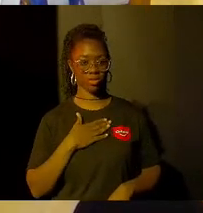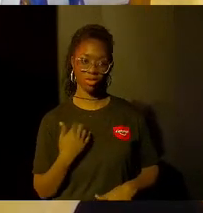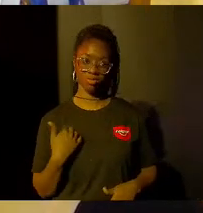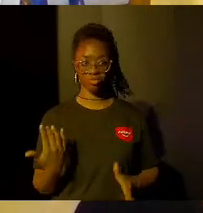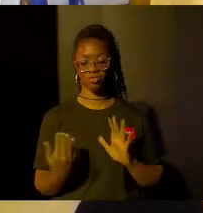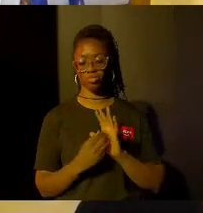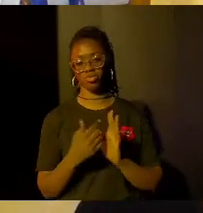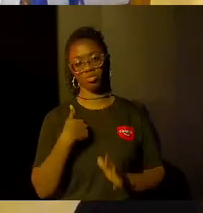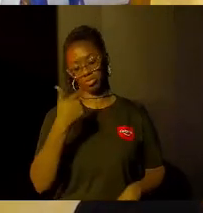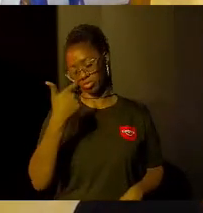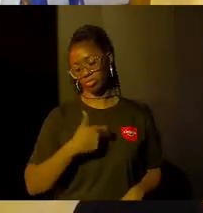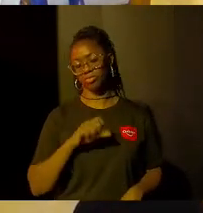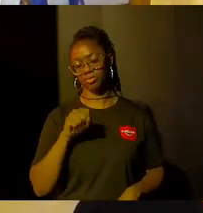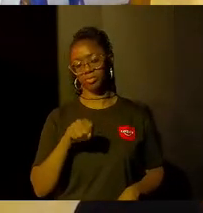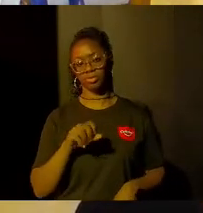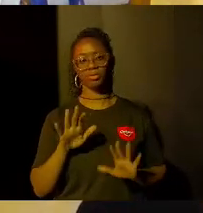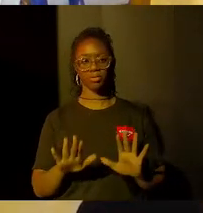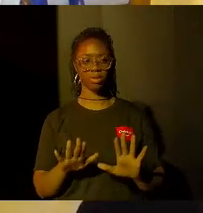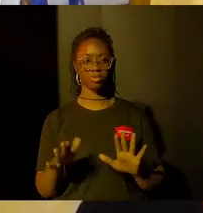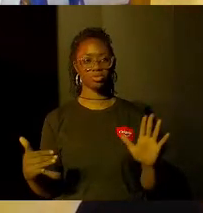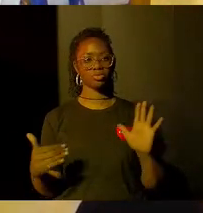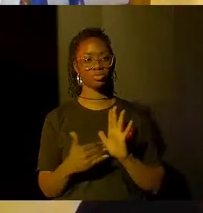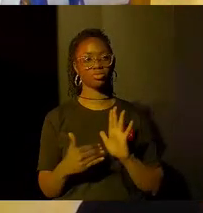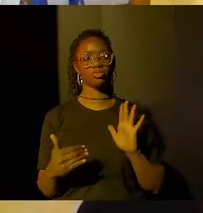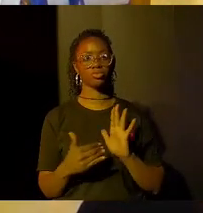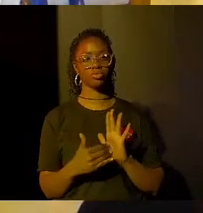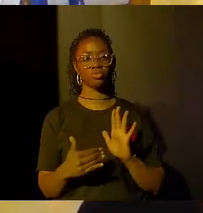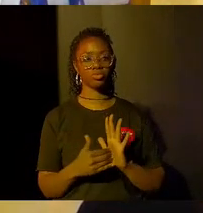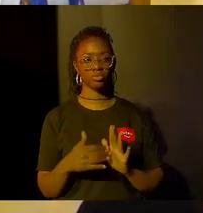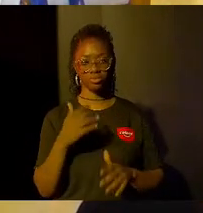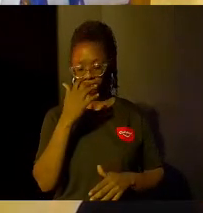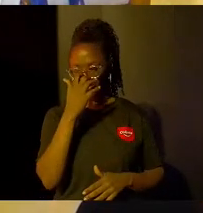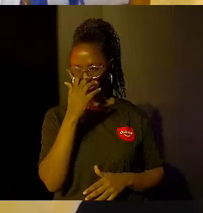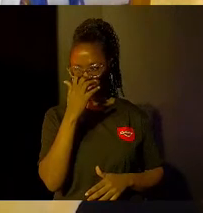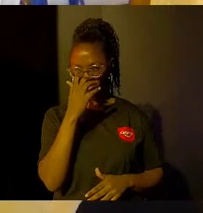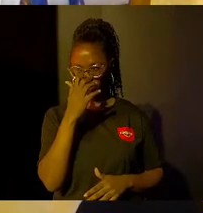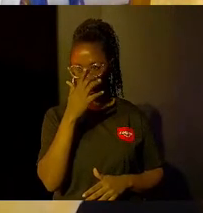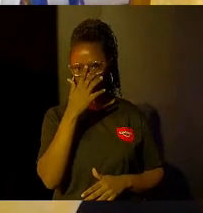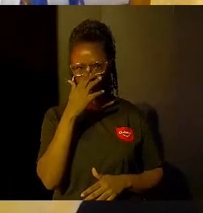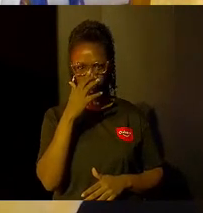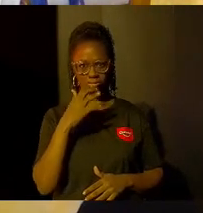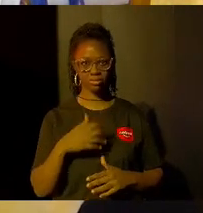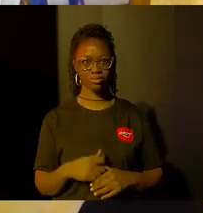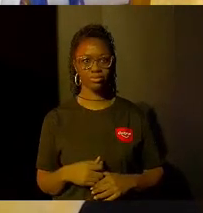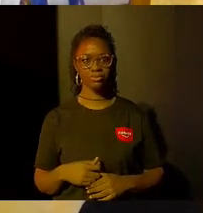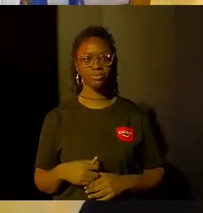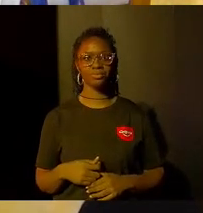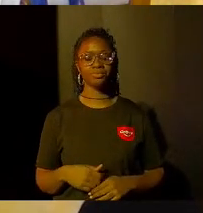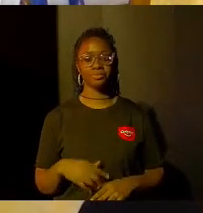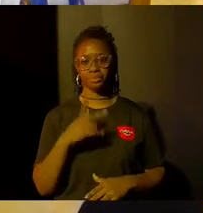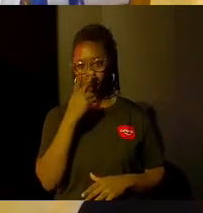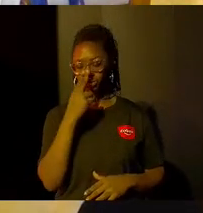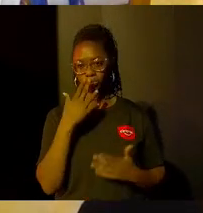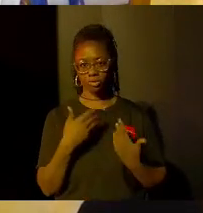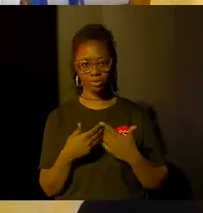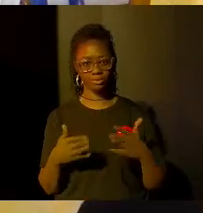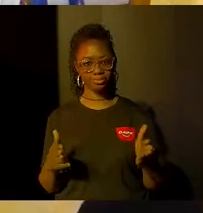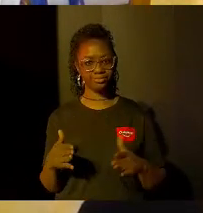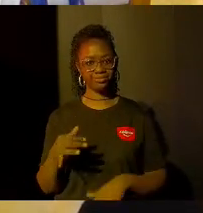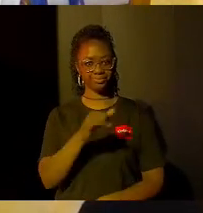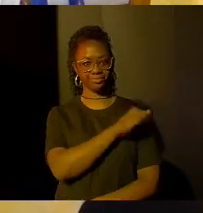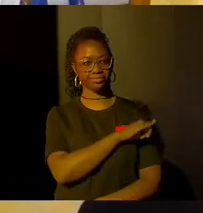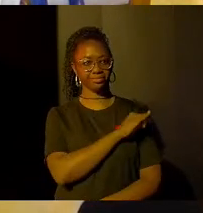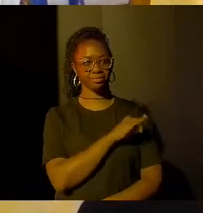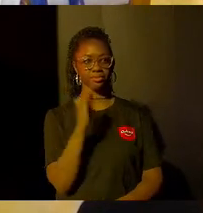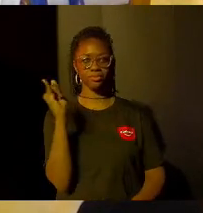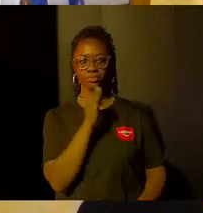mim sim e é o último episódio esse episódio acho que entra praticamente na estreia do Rio de Janeiro aqui em